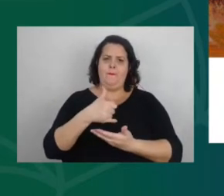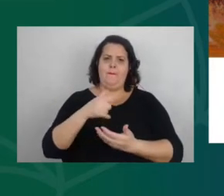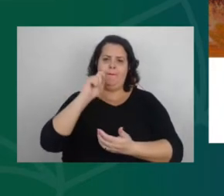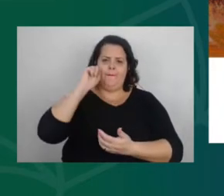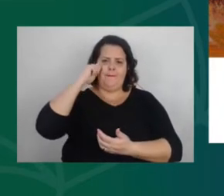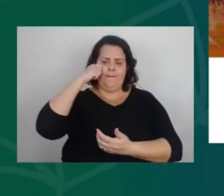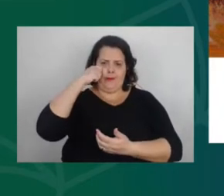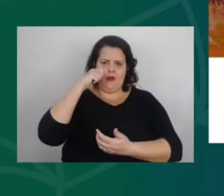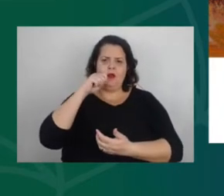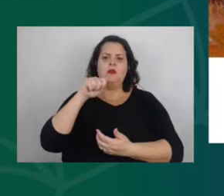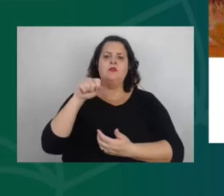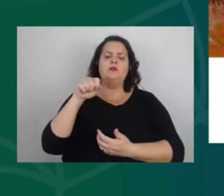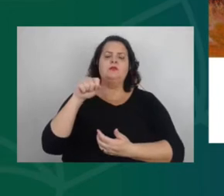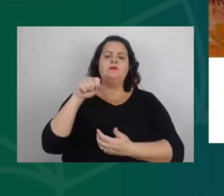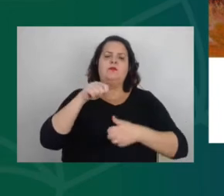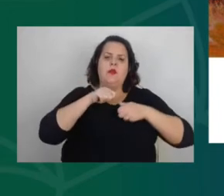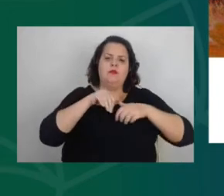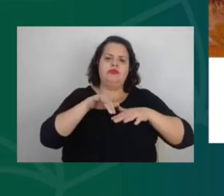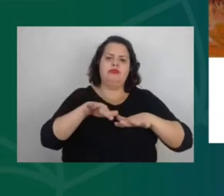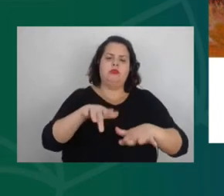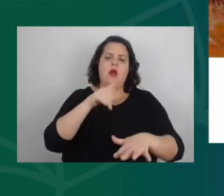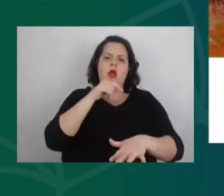Né? Próximo, por favor.